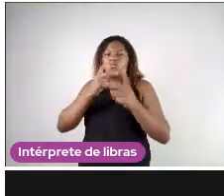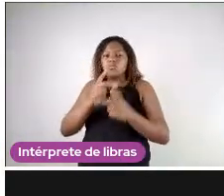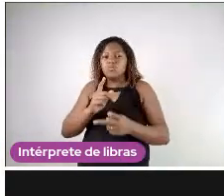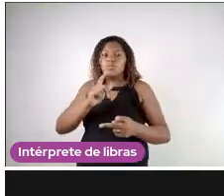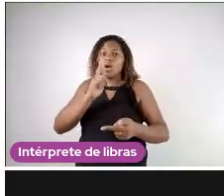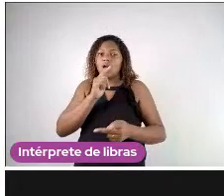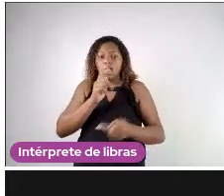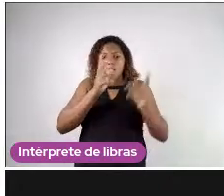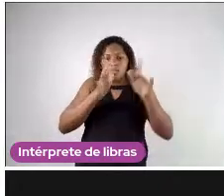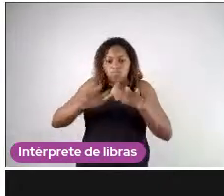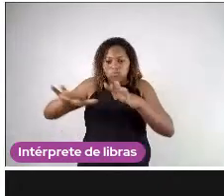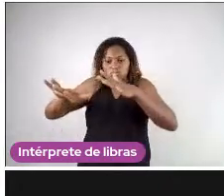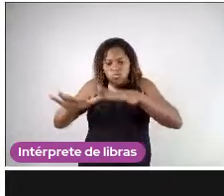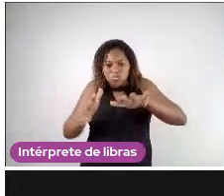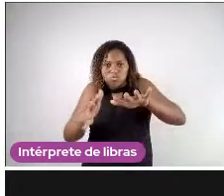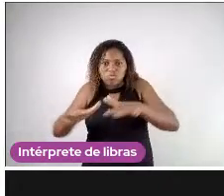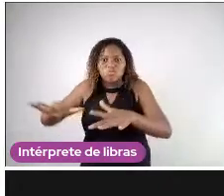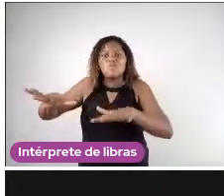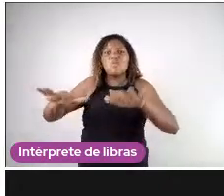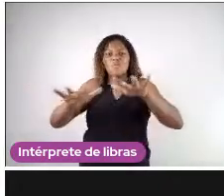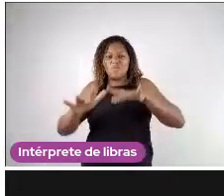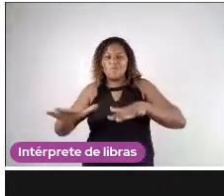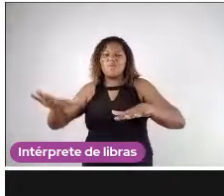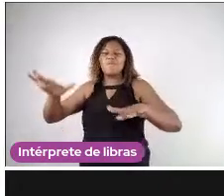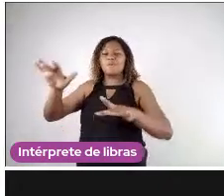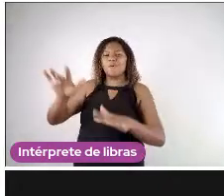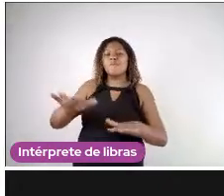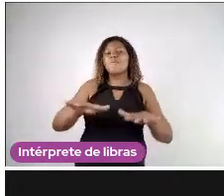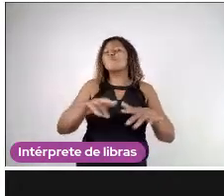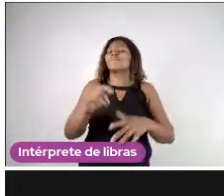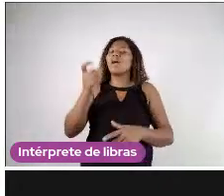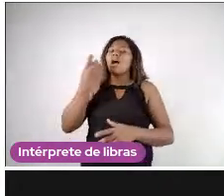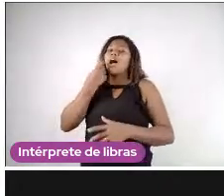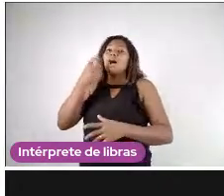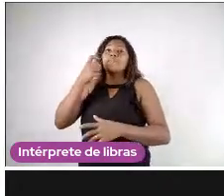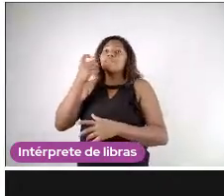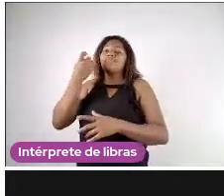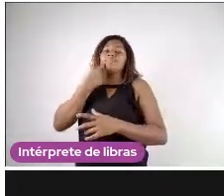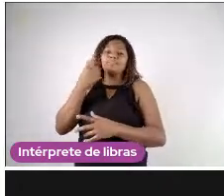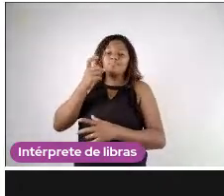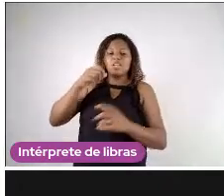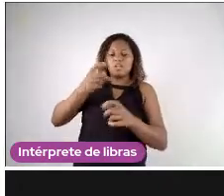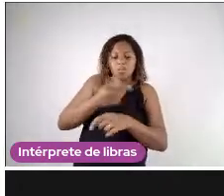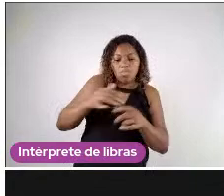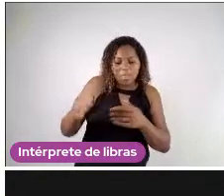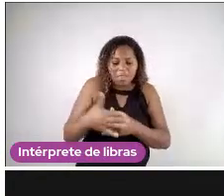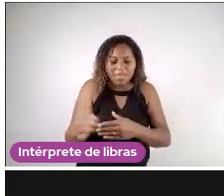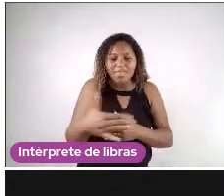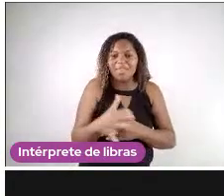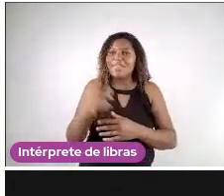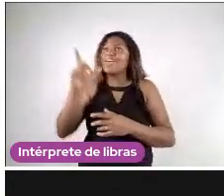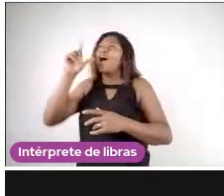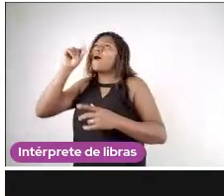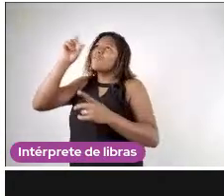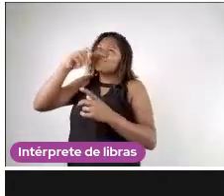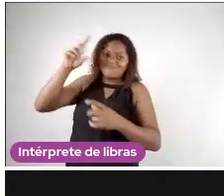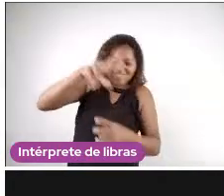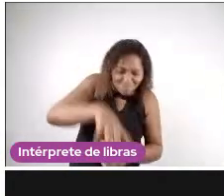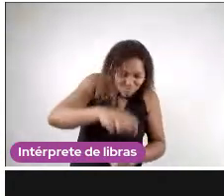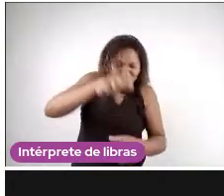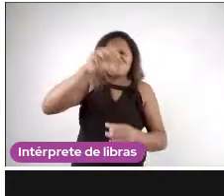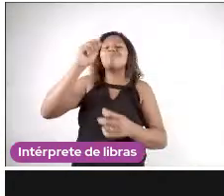Caçando peixe rente à maré. Tua correnteza, tome cuidado que hoje tá levando gente.